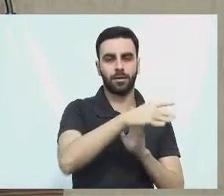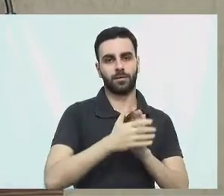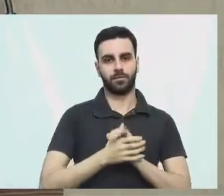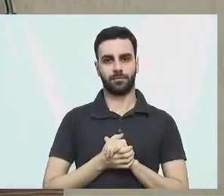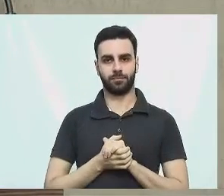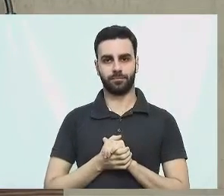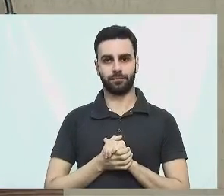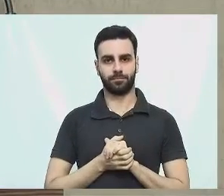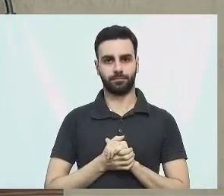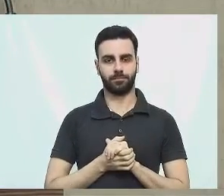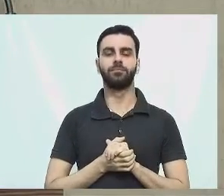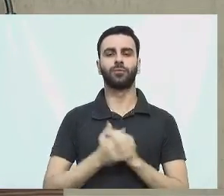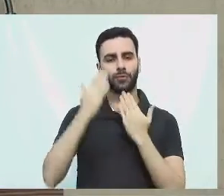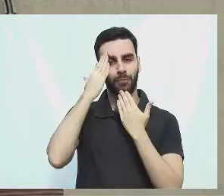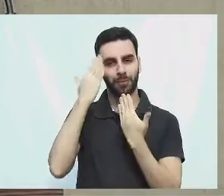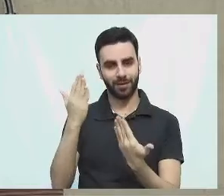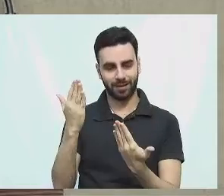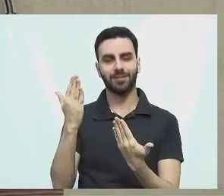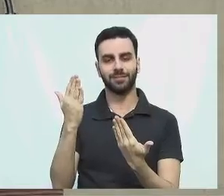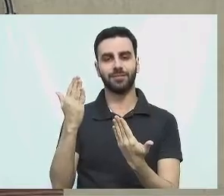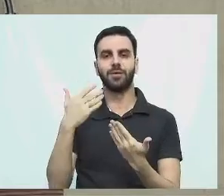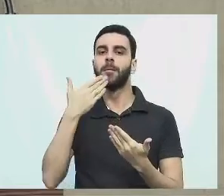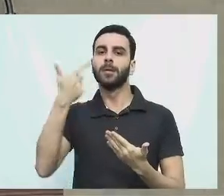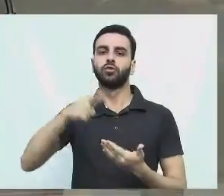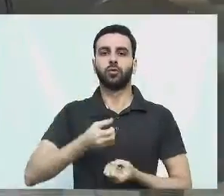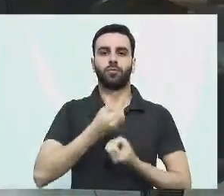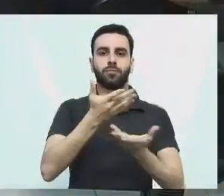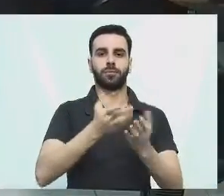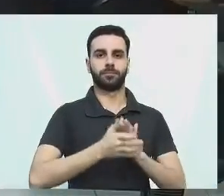4 anos. Muito obrigado, senhor presidente, eu me reescrevo.